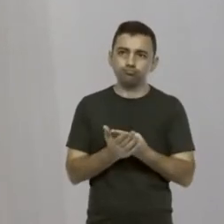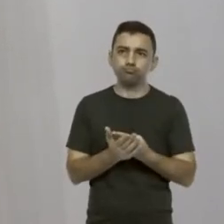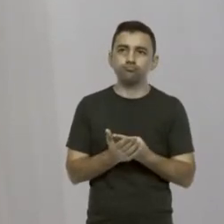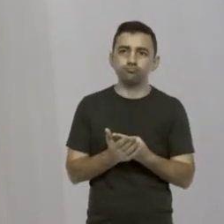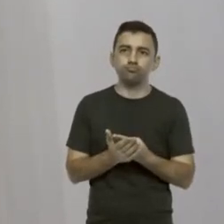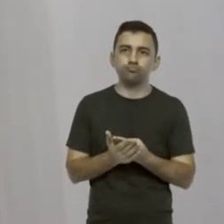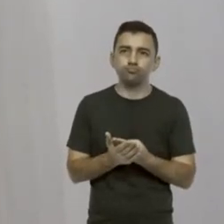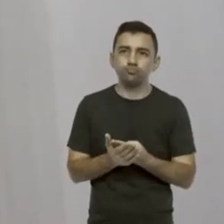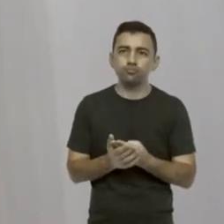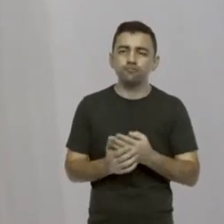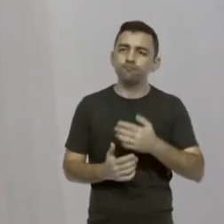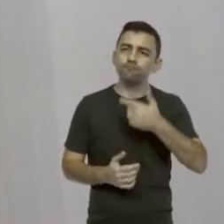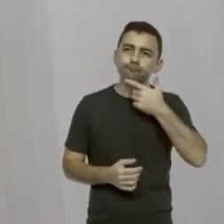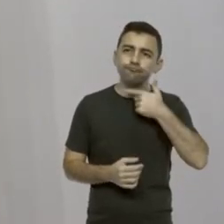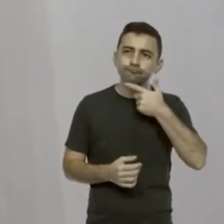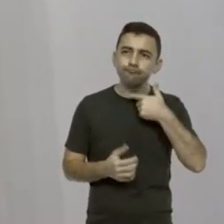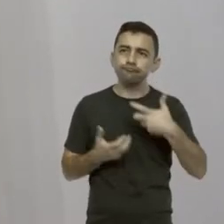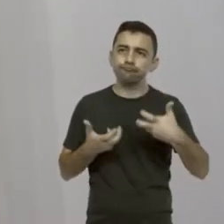com vontade.